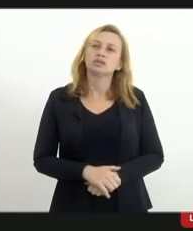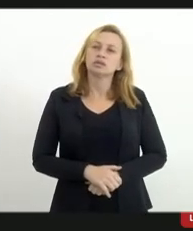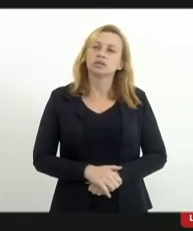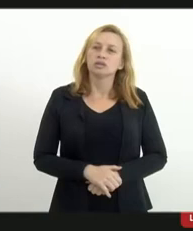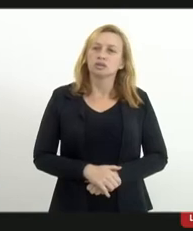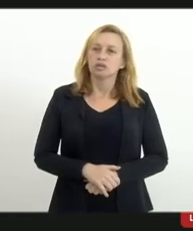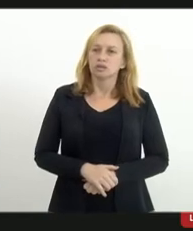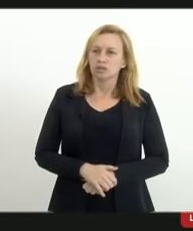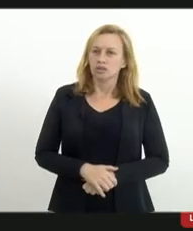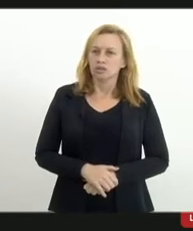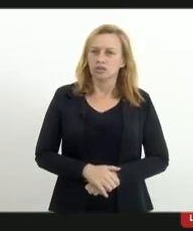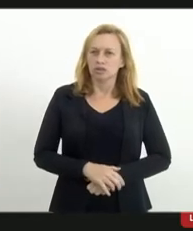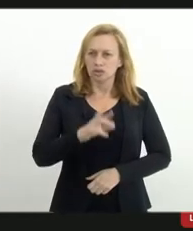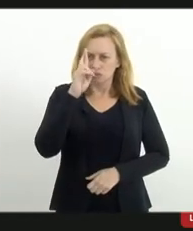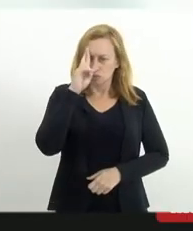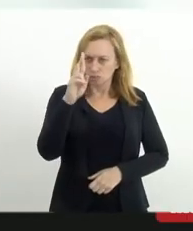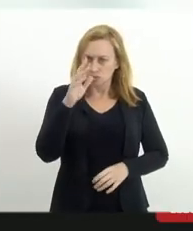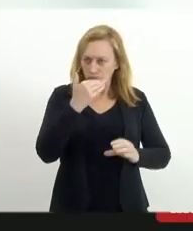Senhoria,